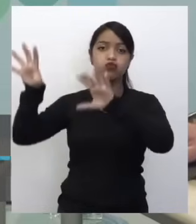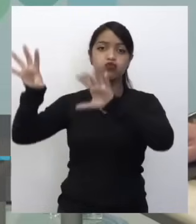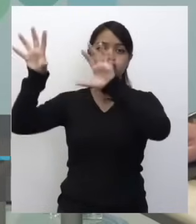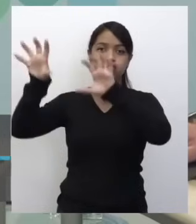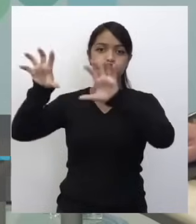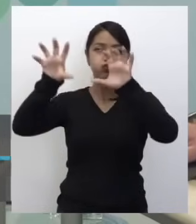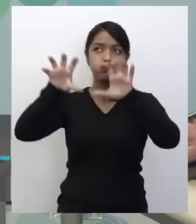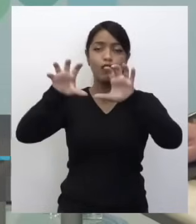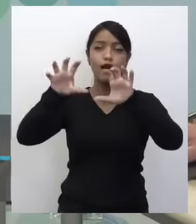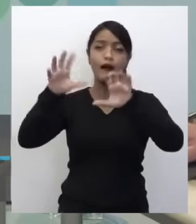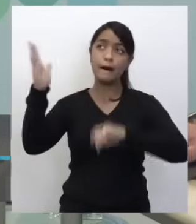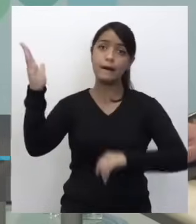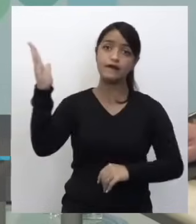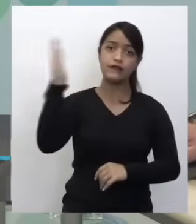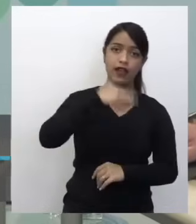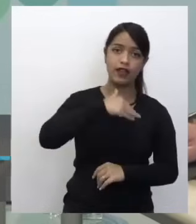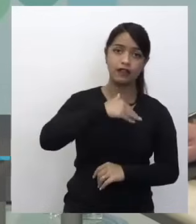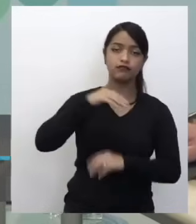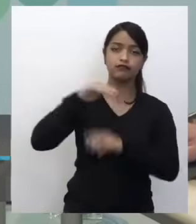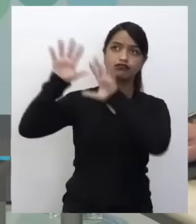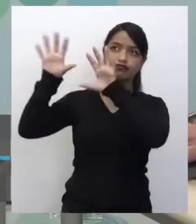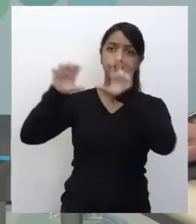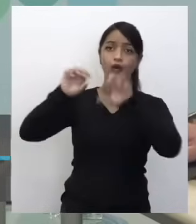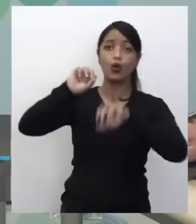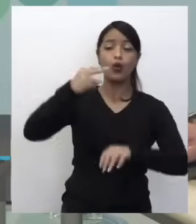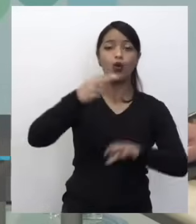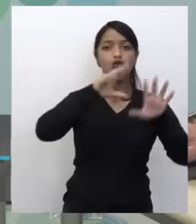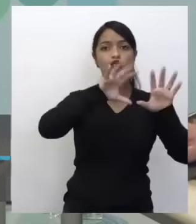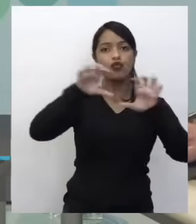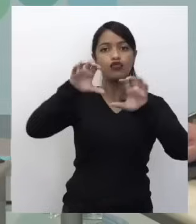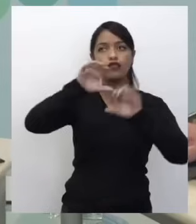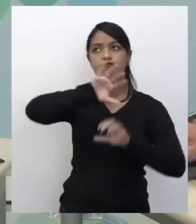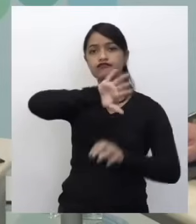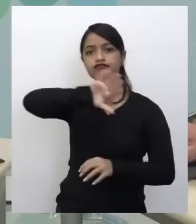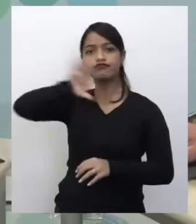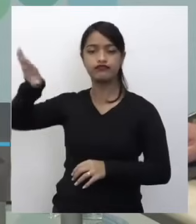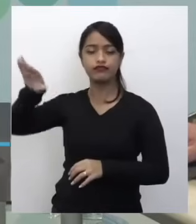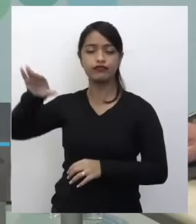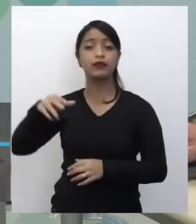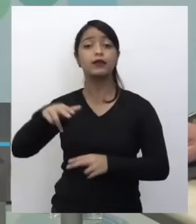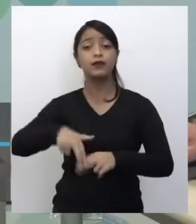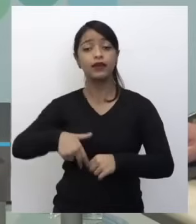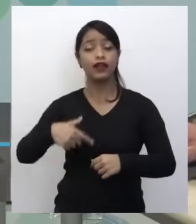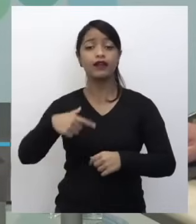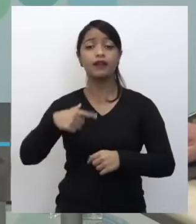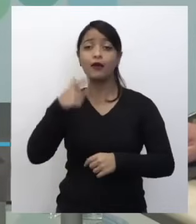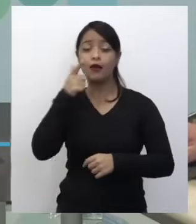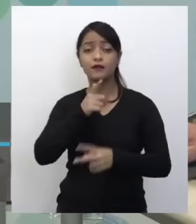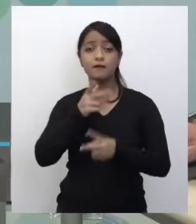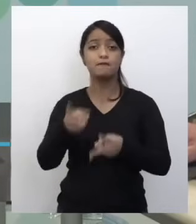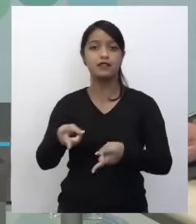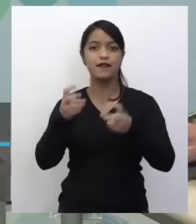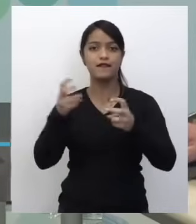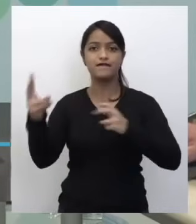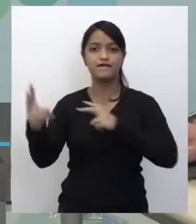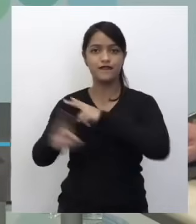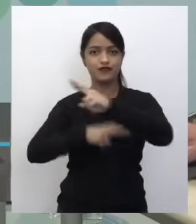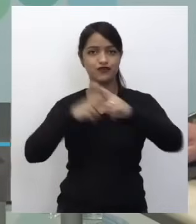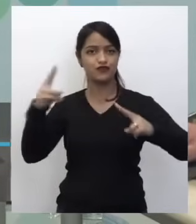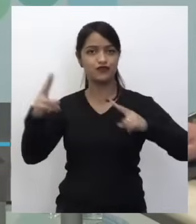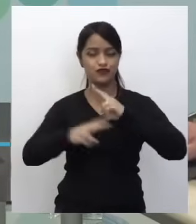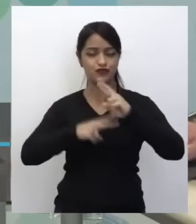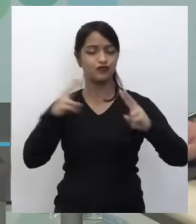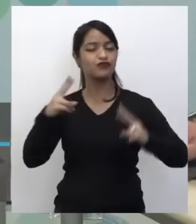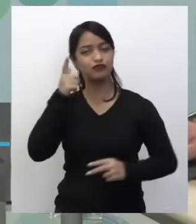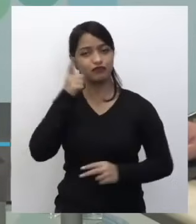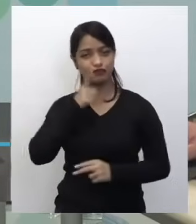se ela viria em direção, né, ou se ela seria desviada, porque ele conseguiu observar a massa de ar. Esse fragmento